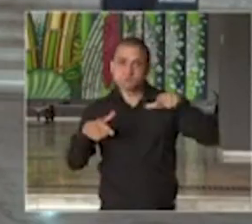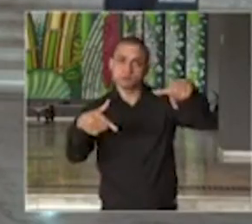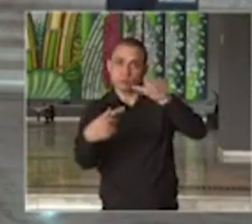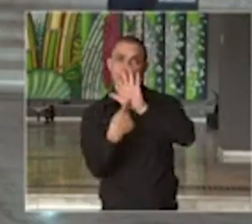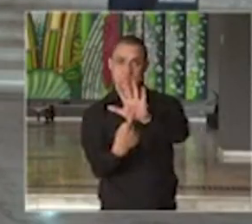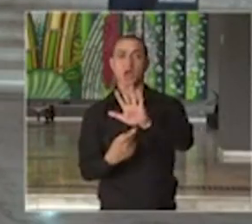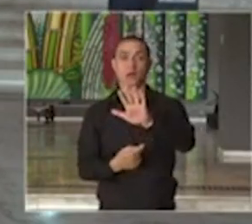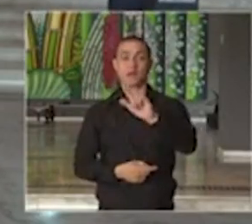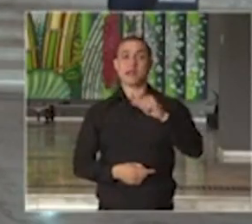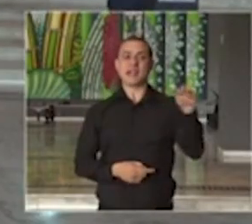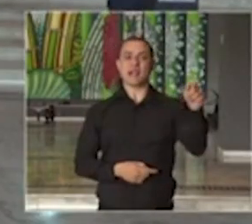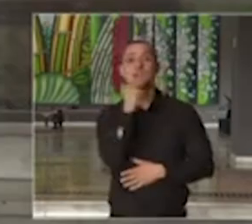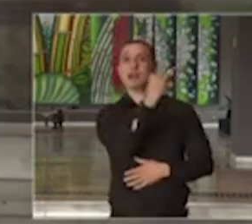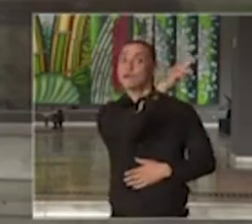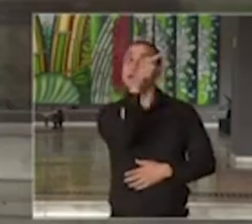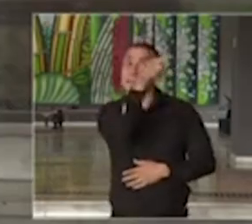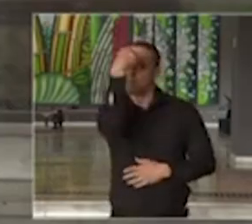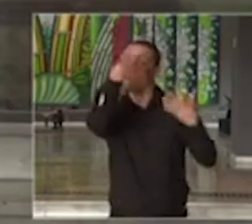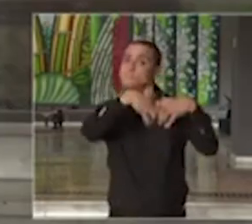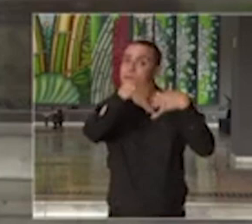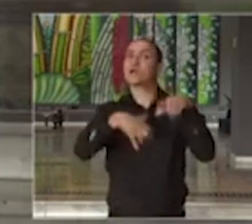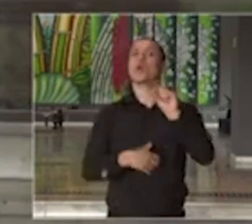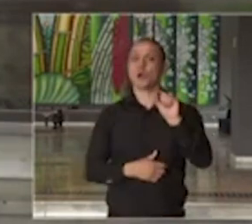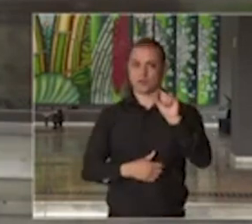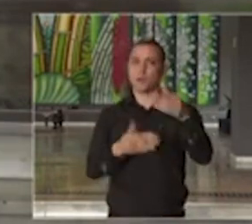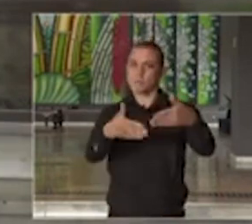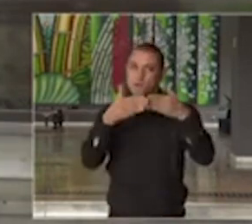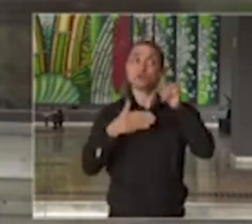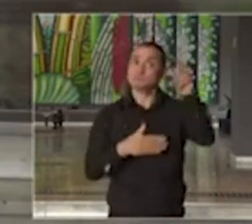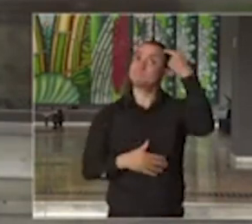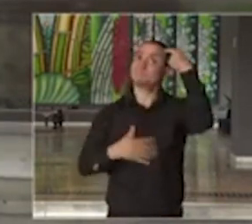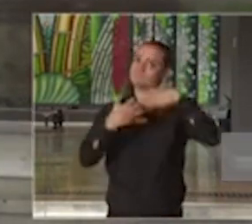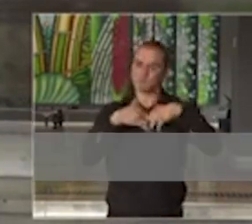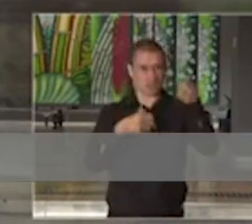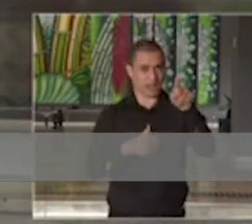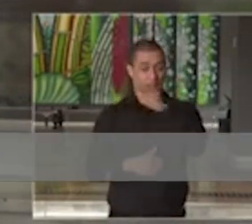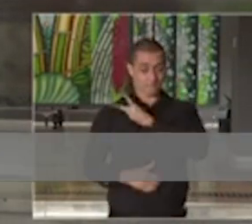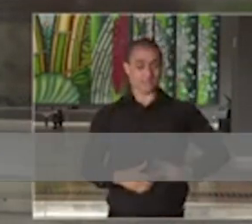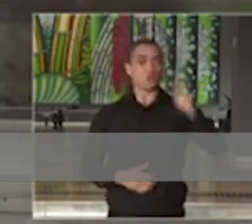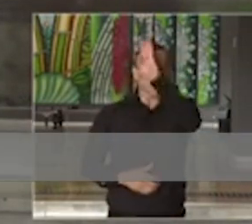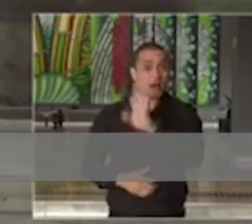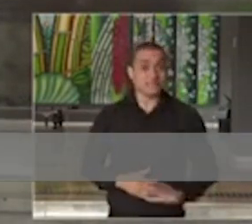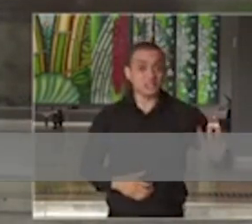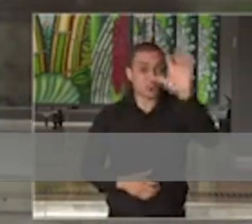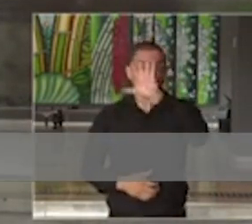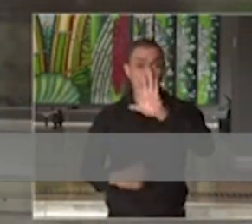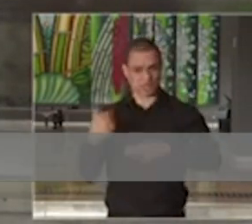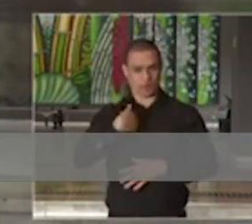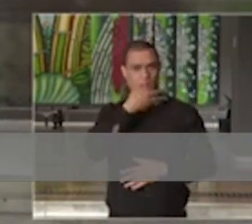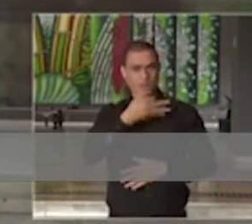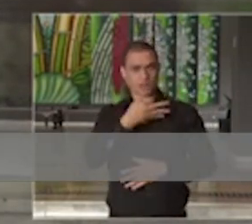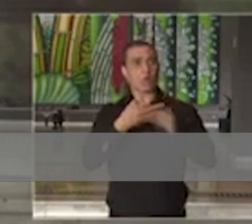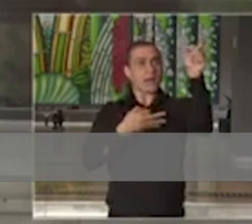liderar o país e não para dividi-lo. Uma reflexão para aquele que é o presidente do Brasil e que, na minha visão,